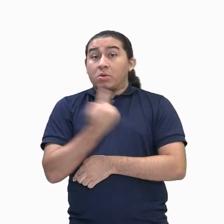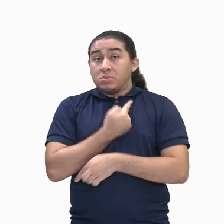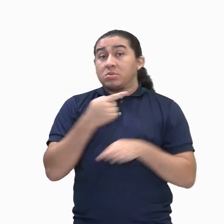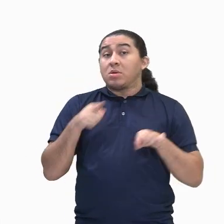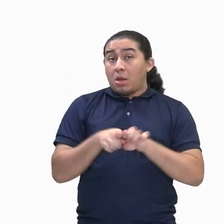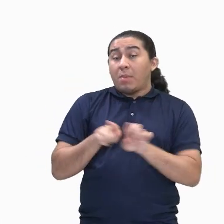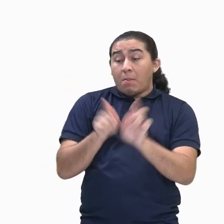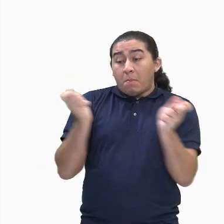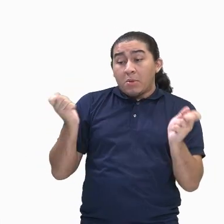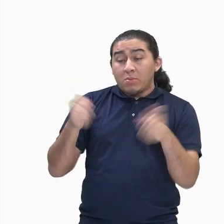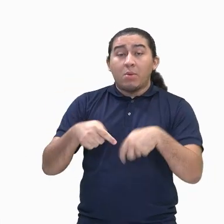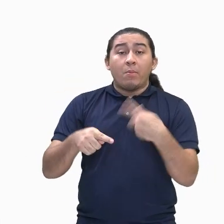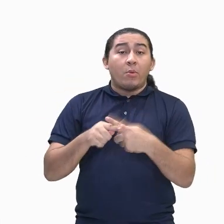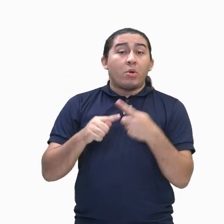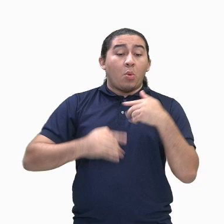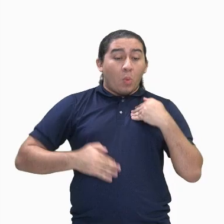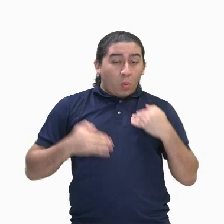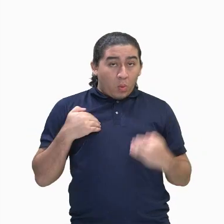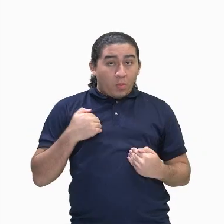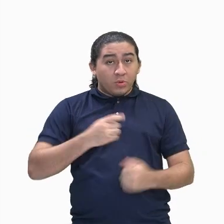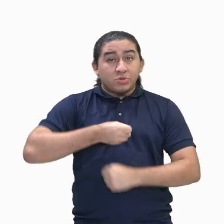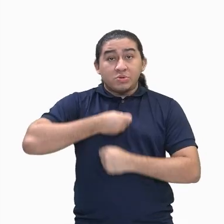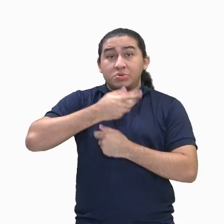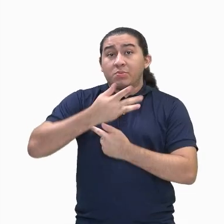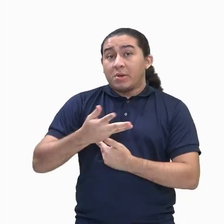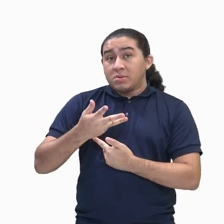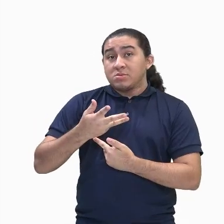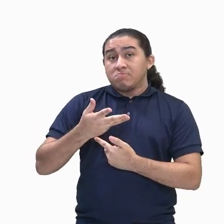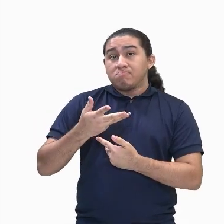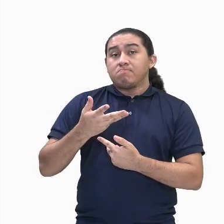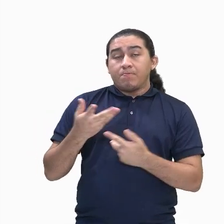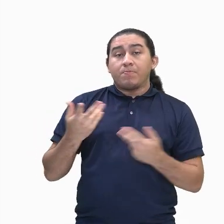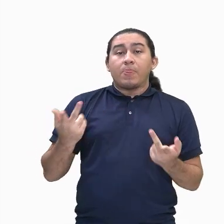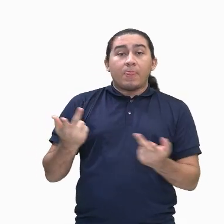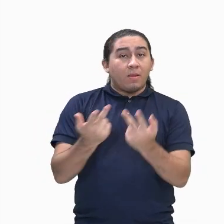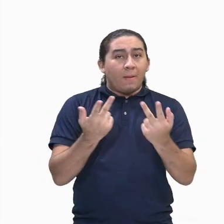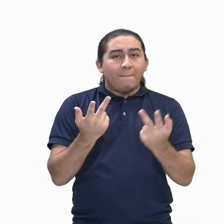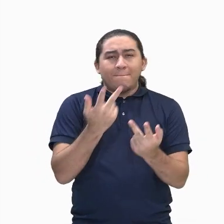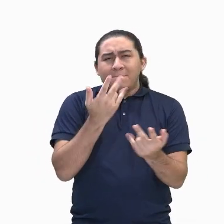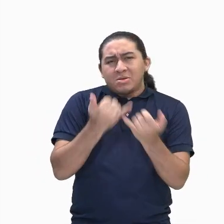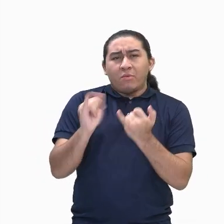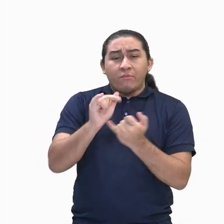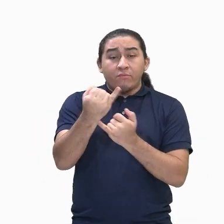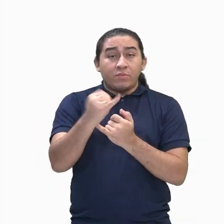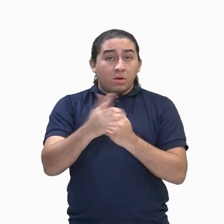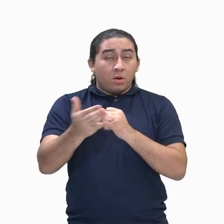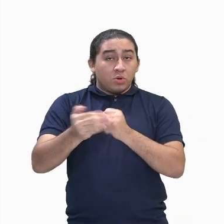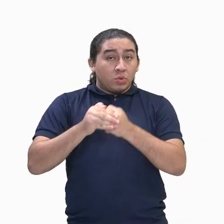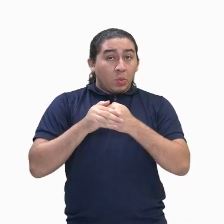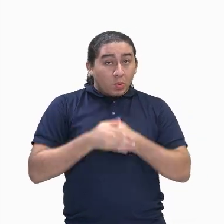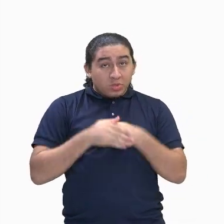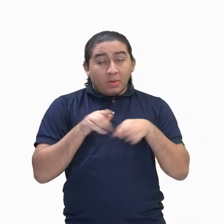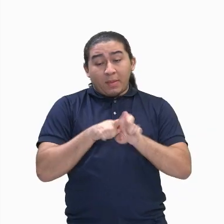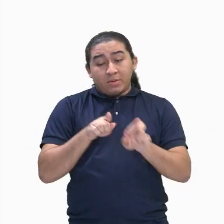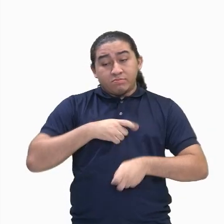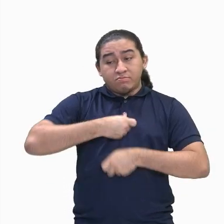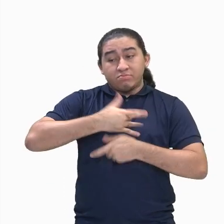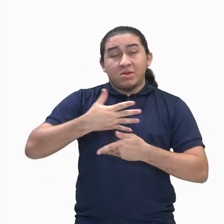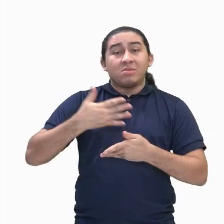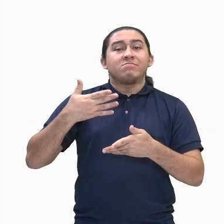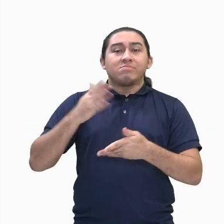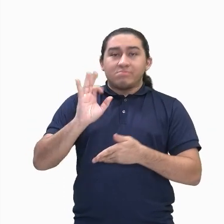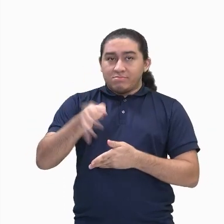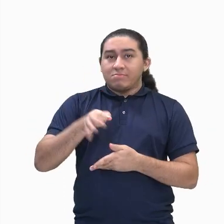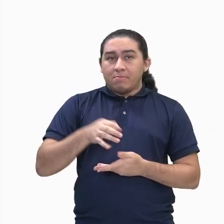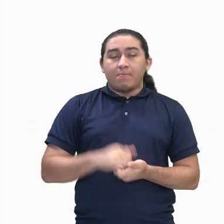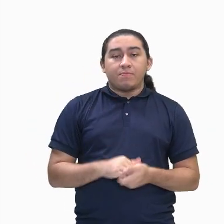que o corpo fala, mesmo quando você tenta camuflar. E isso tudo vem através também